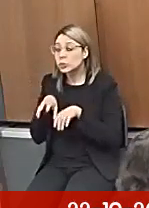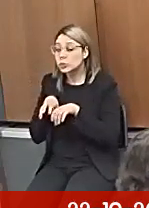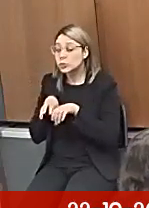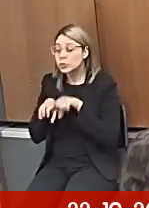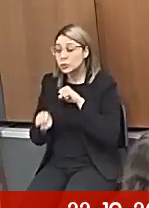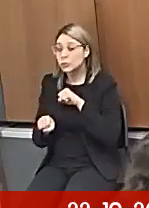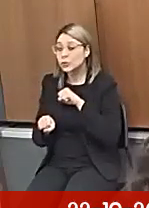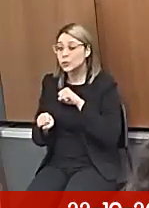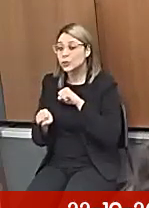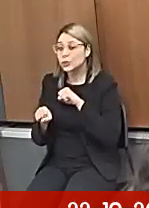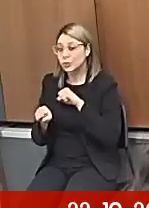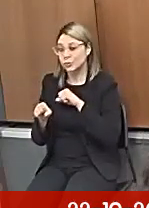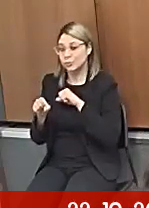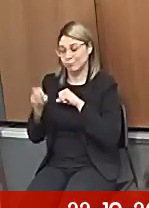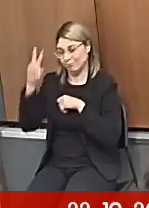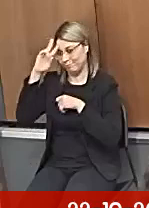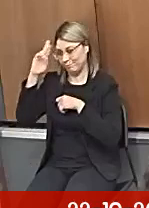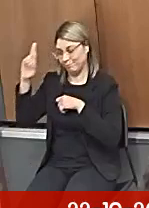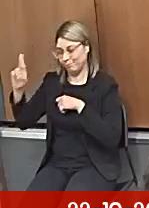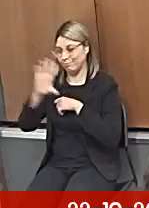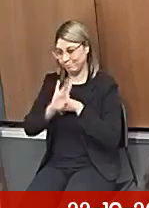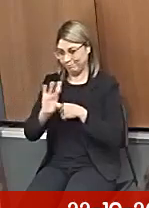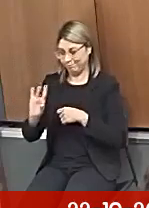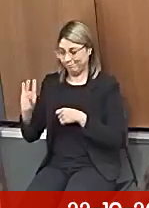do nosso diretorado?